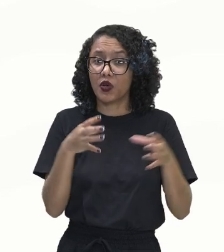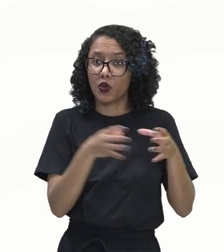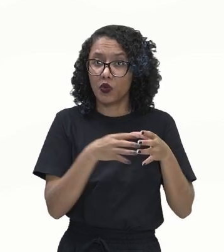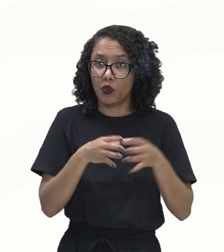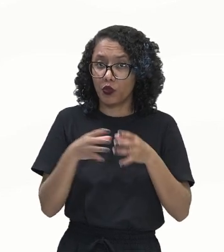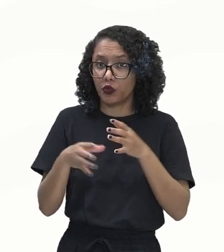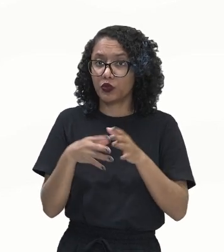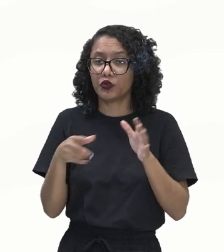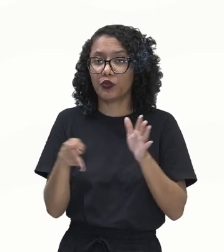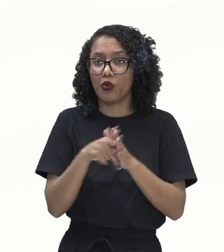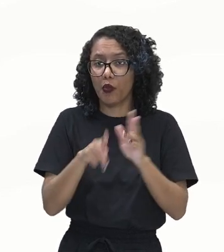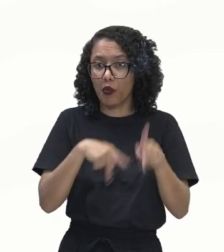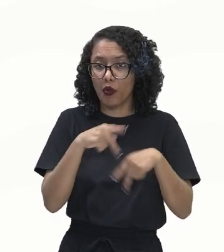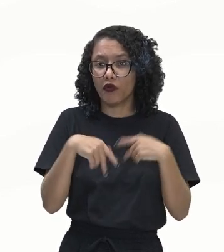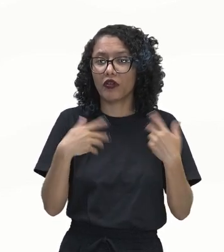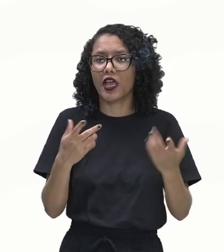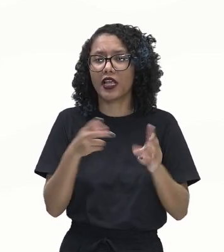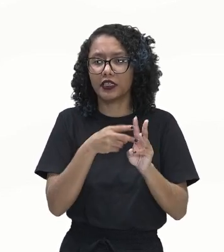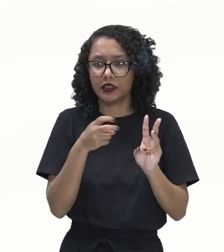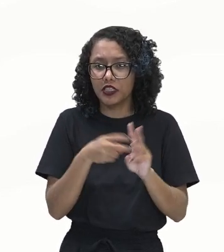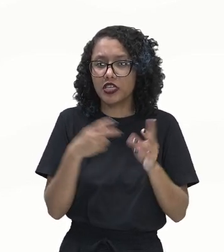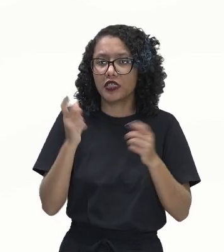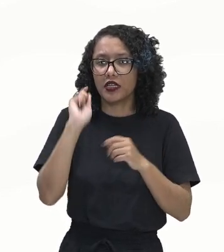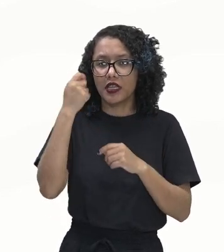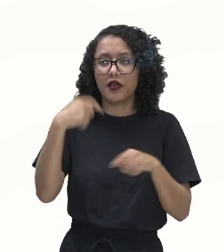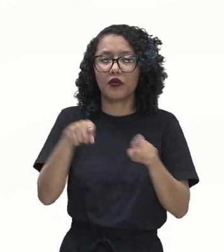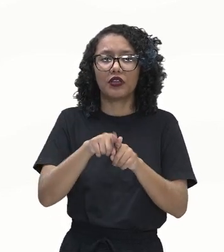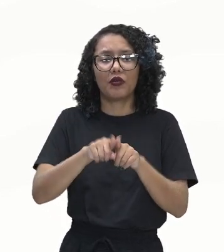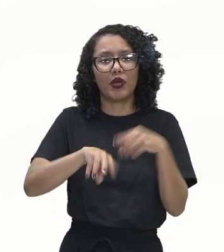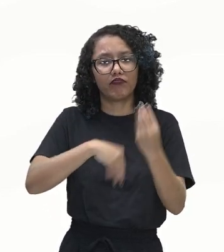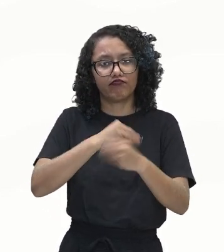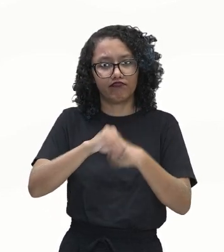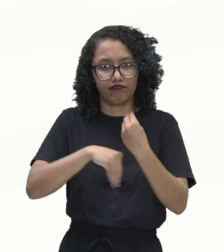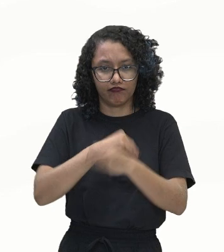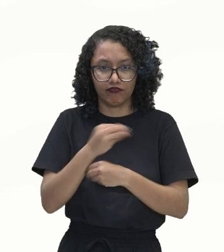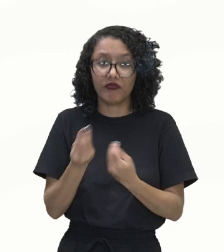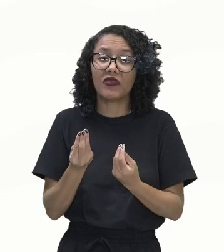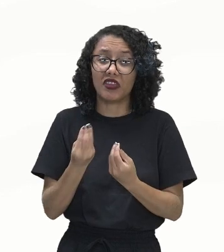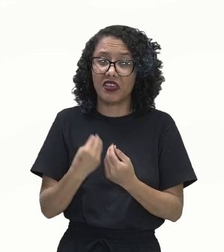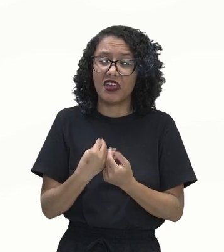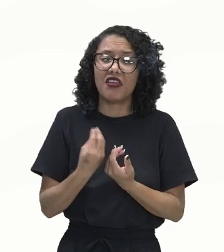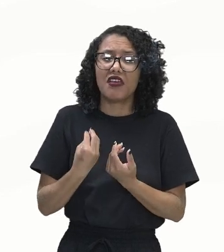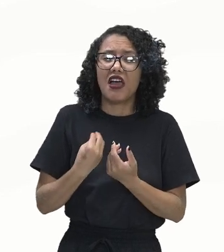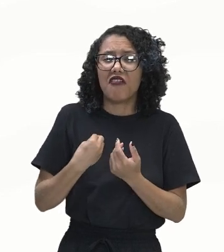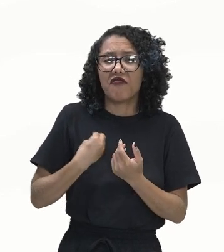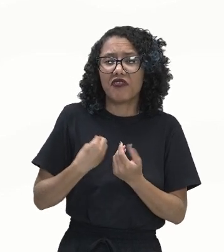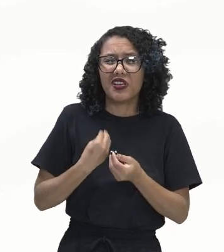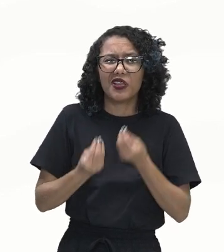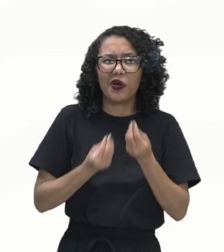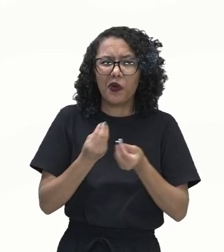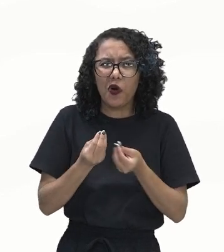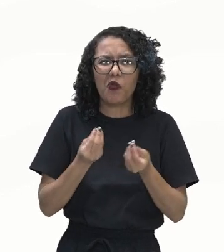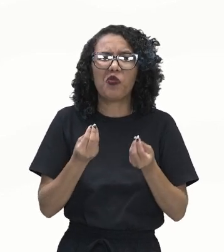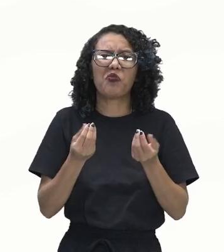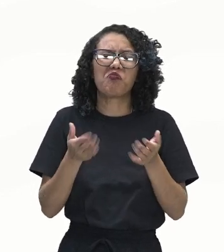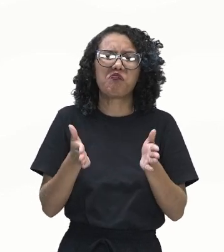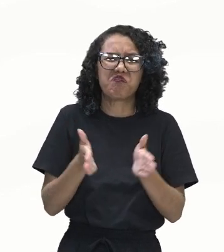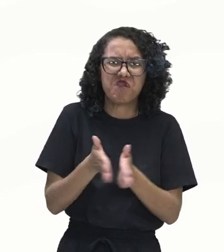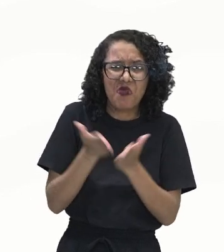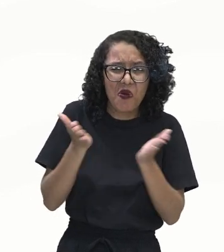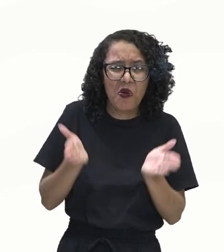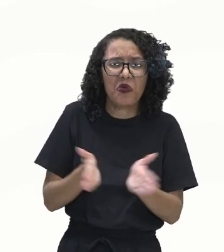como indígenas, negros e mestiços que viviam em extrema pobreza. E por que vai